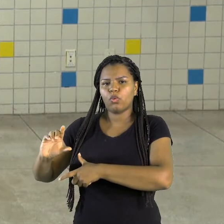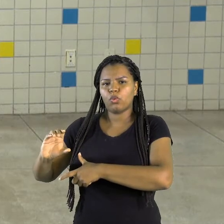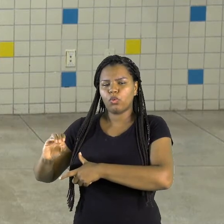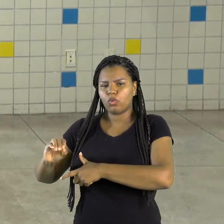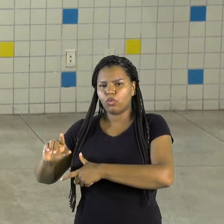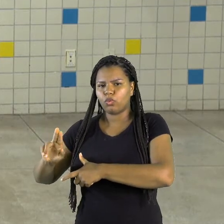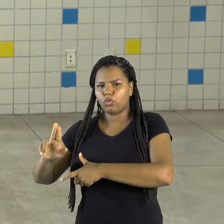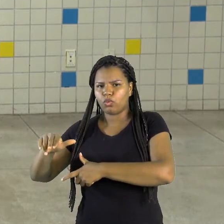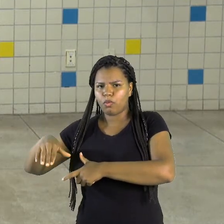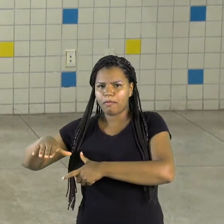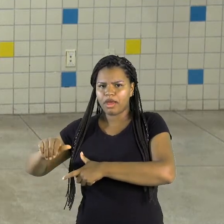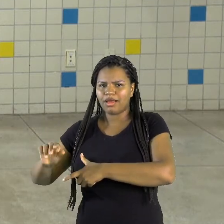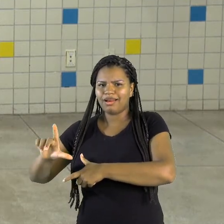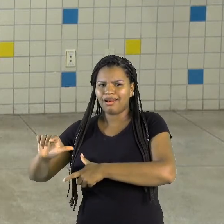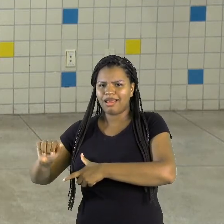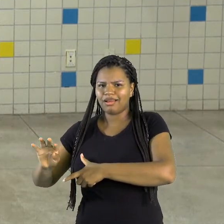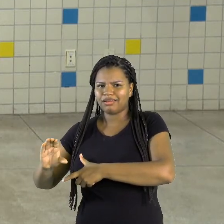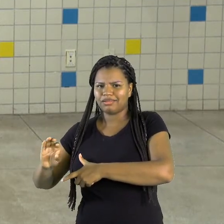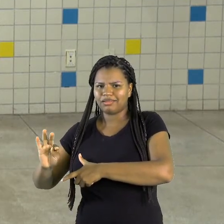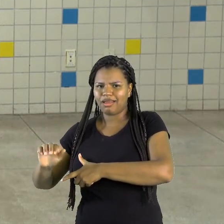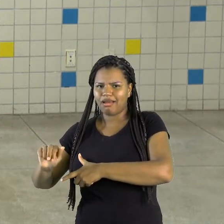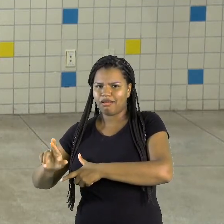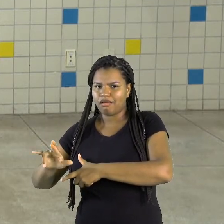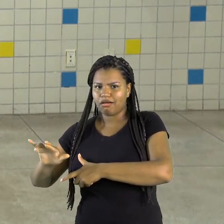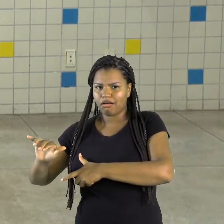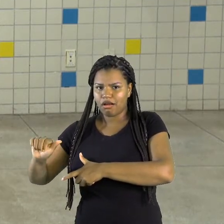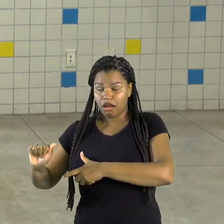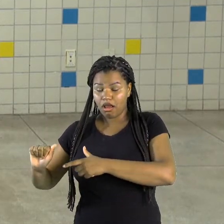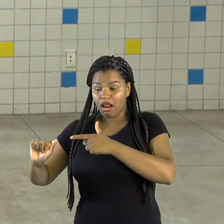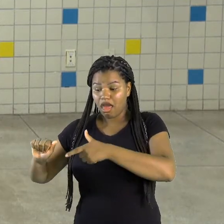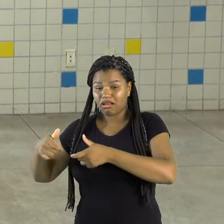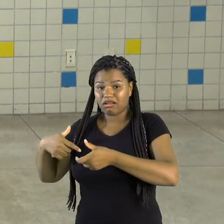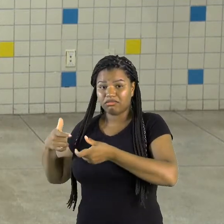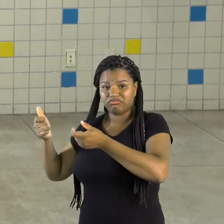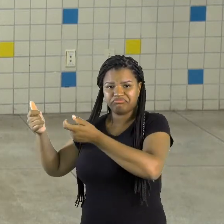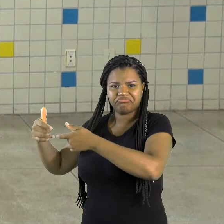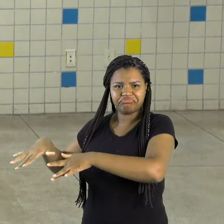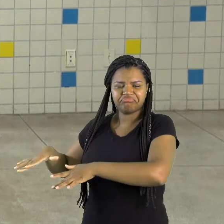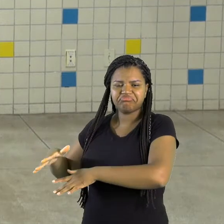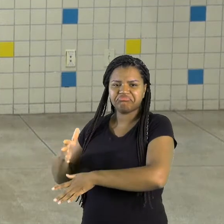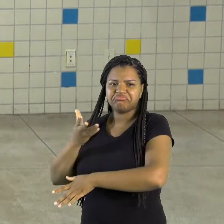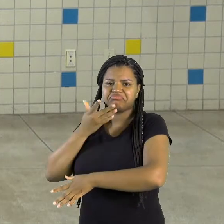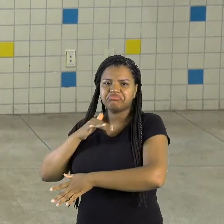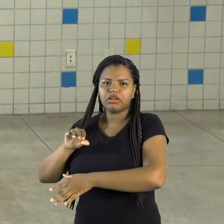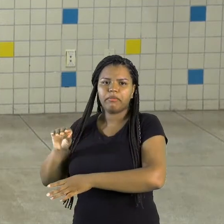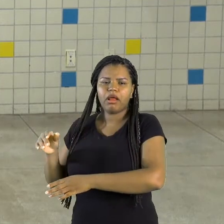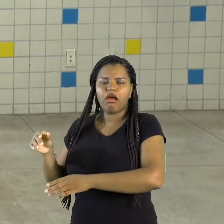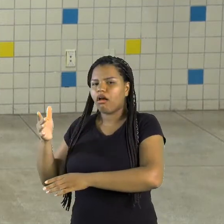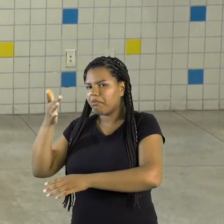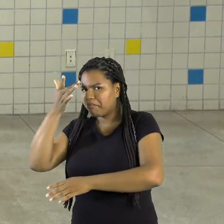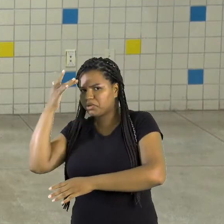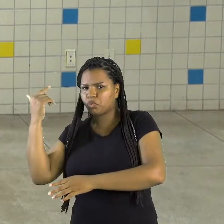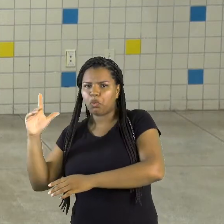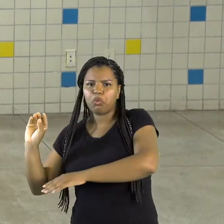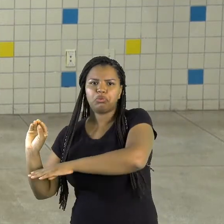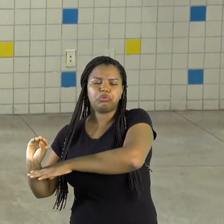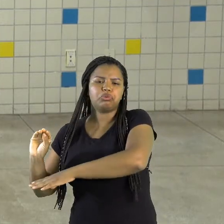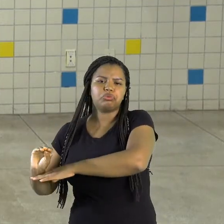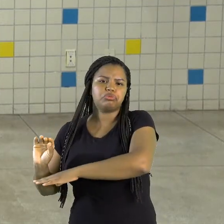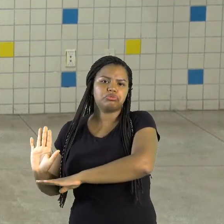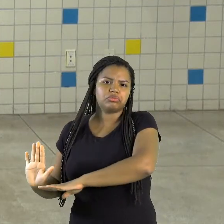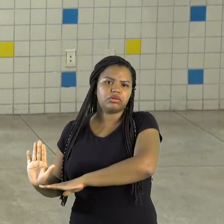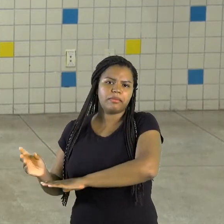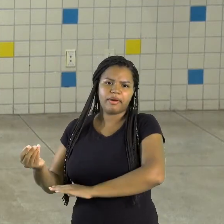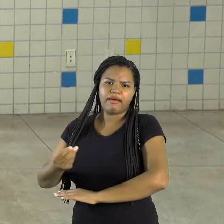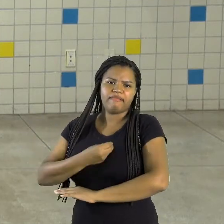Lactária. Lá eles depositavam essa criança e a deixavam lá para ser cuidada por alguém, muito provavelmente para